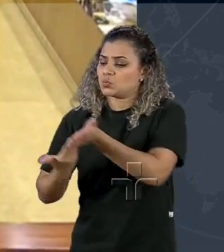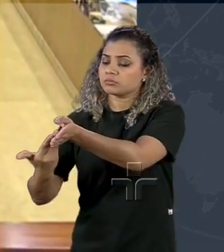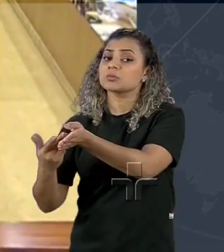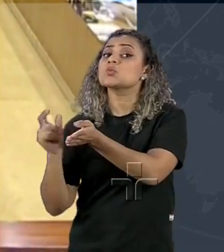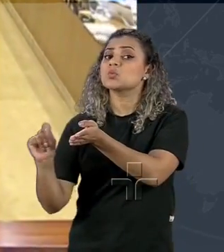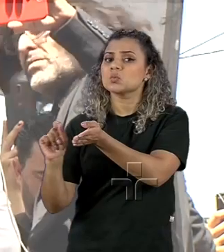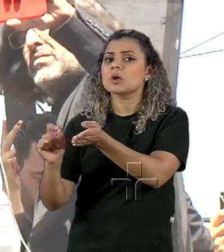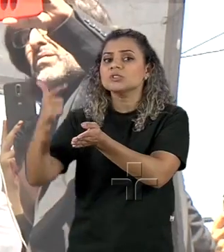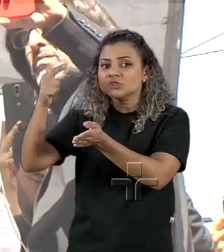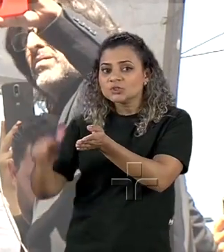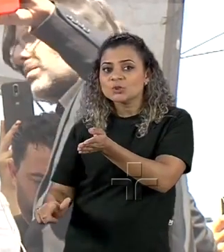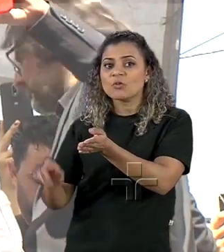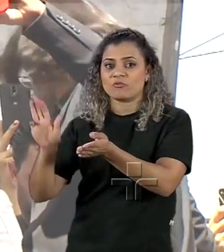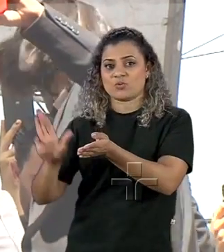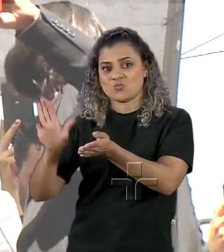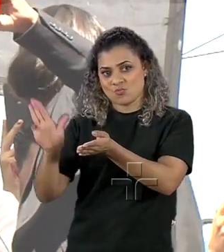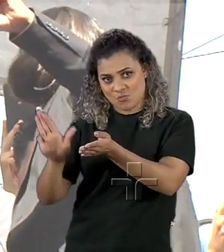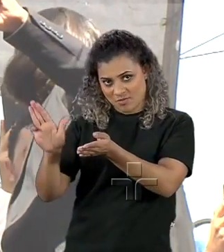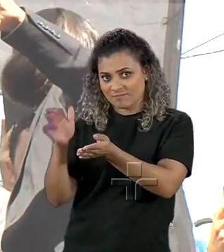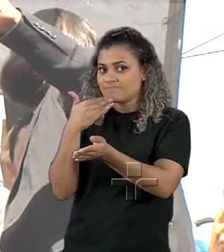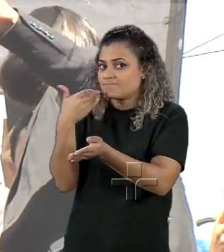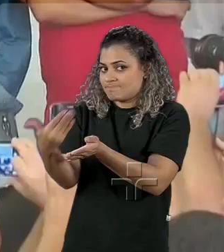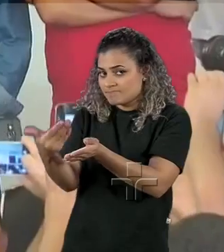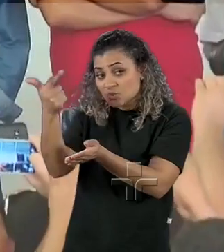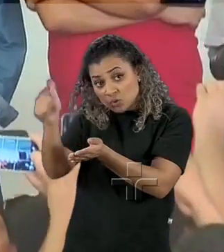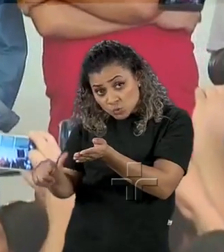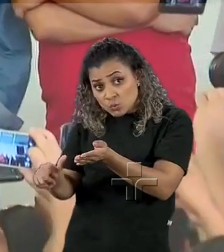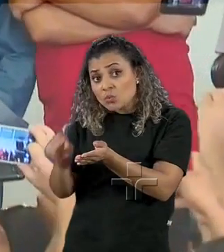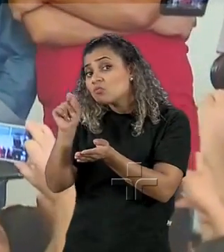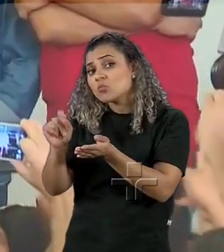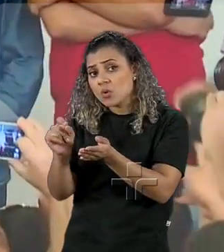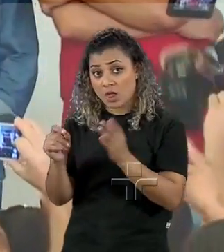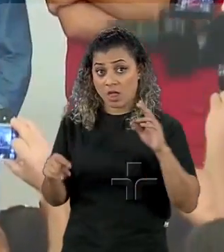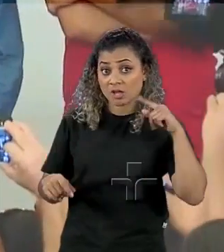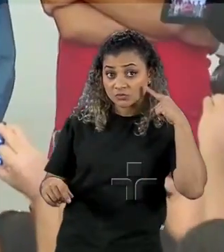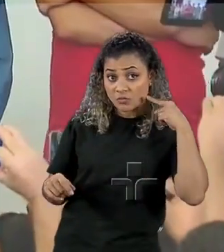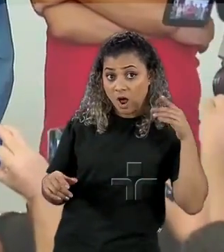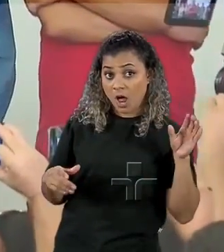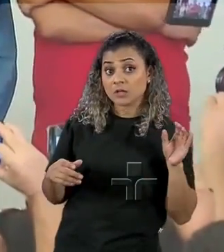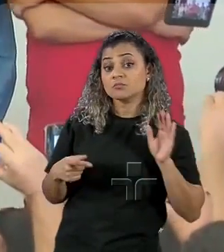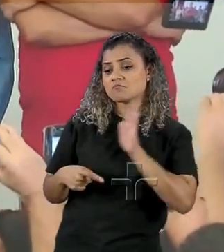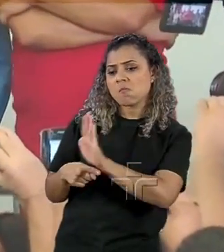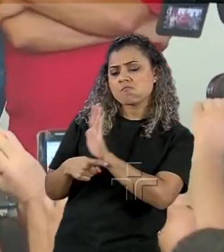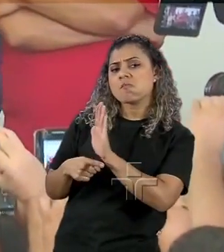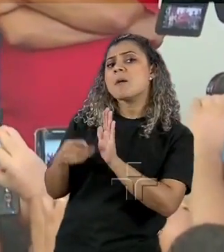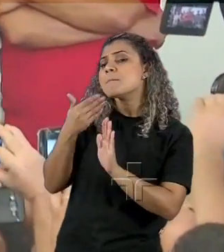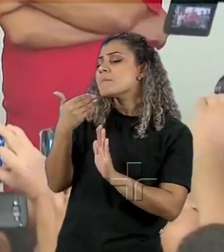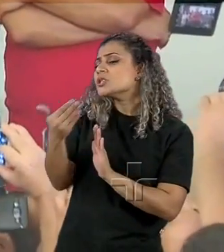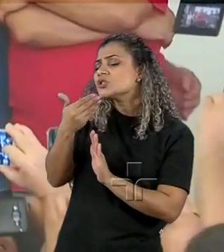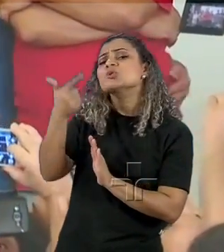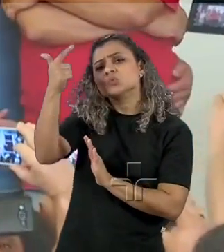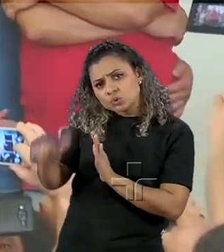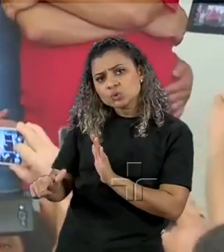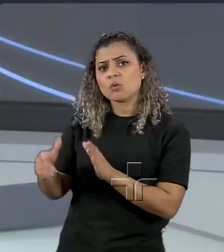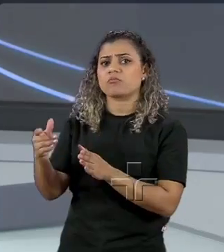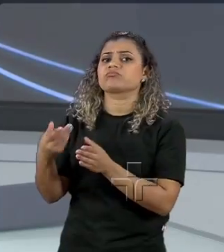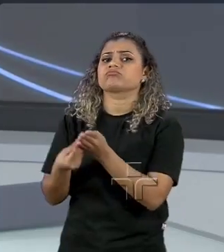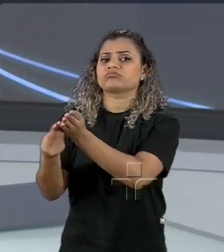corpus do ex-presidente Lula. A defesa do petista pedia análise do caso pela segunda